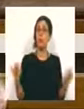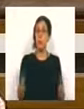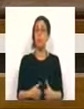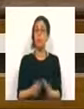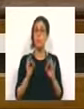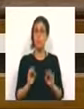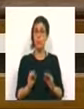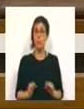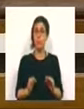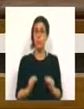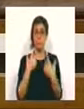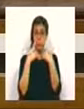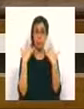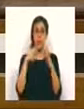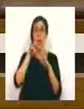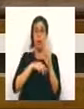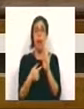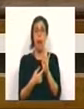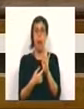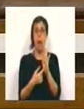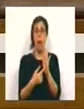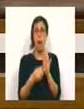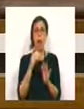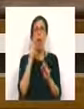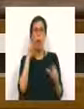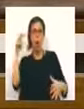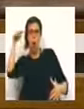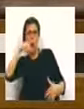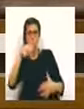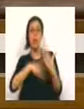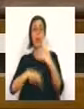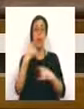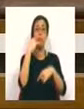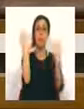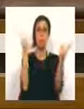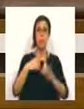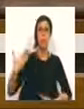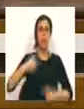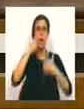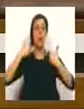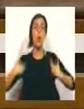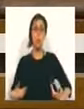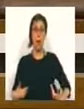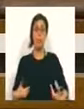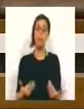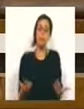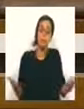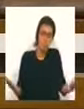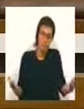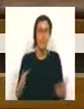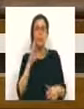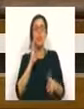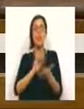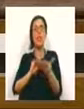vem mesmo assinalado num relatório emitido pelo Observatório da Deficiência e dos Direitos Humanos e, por isso,